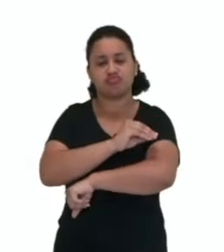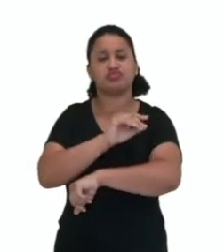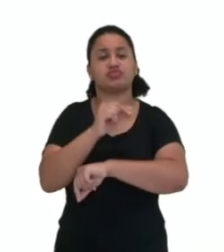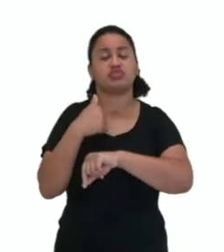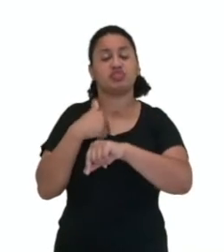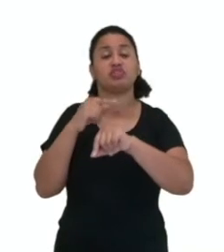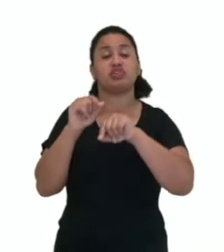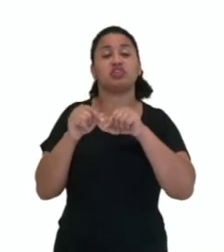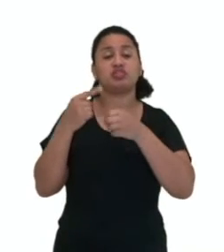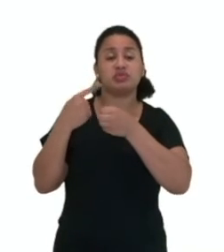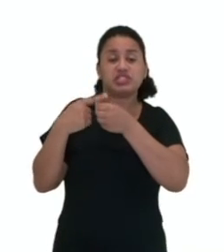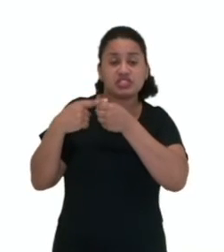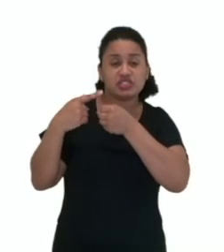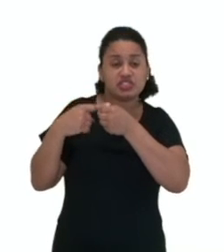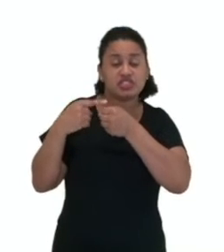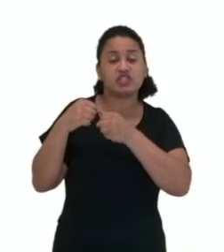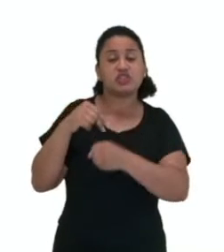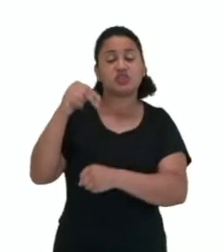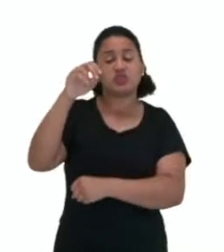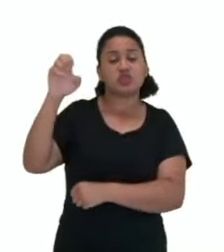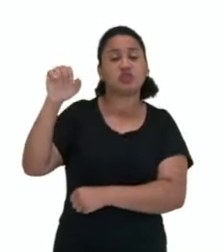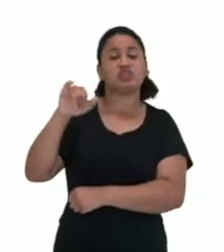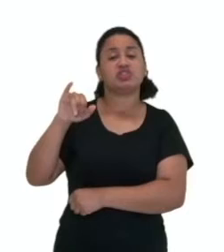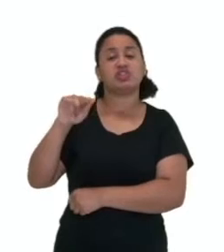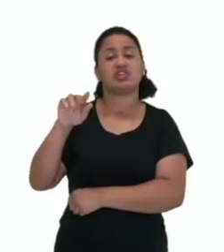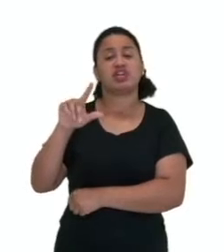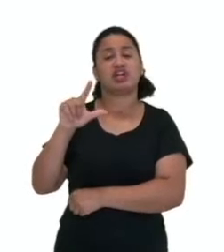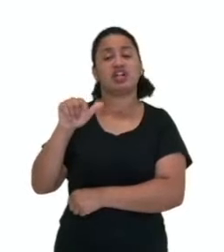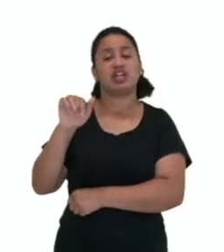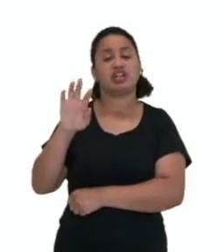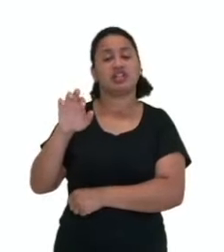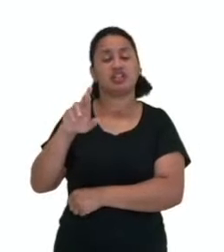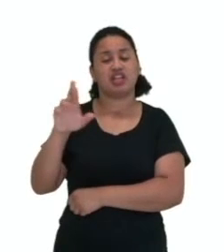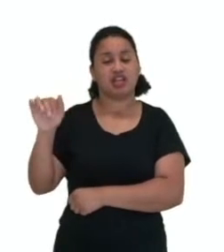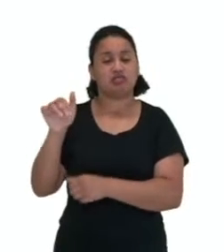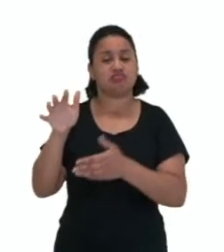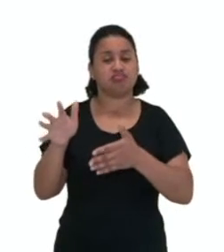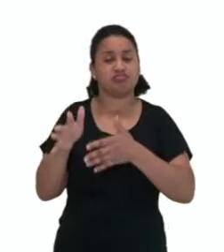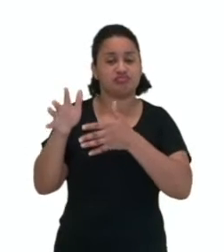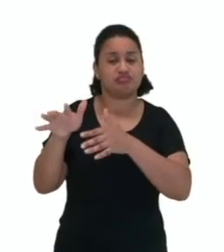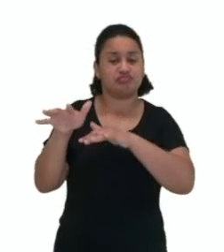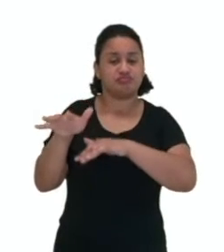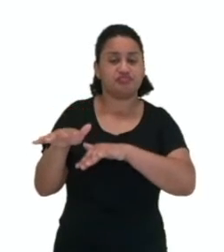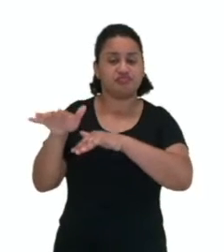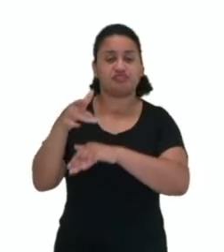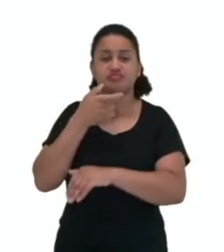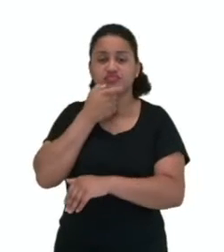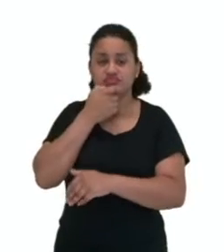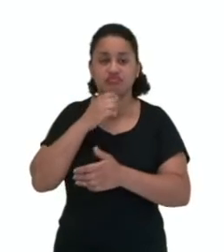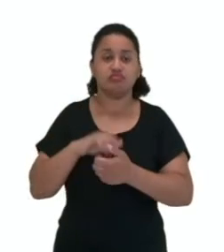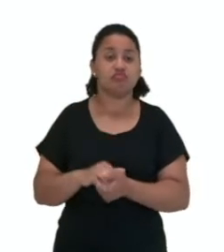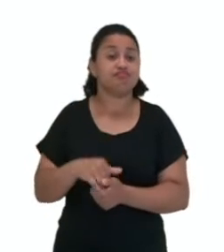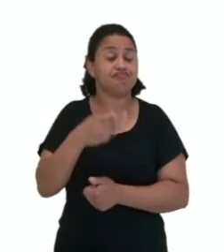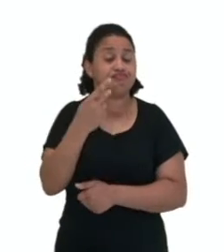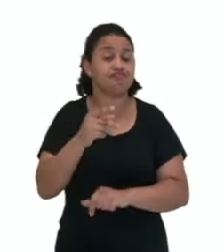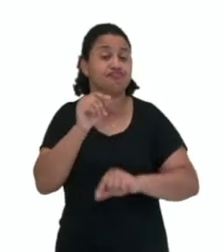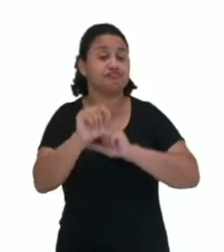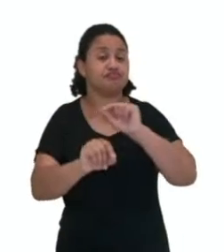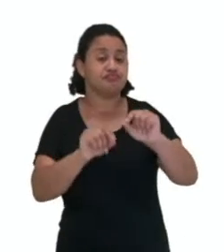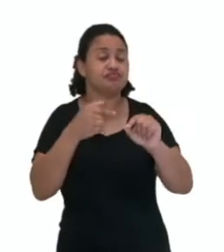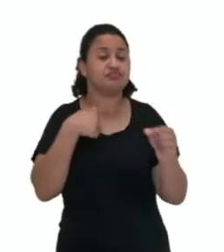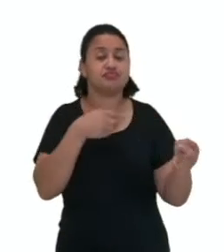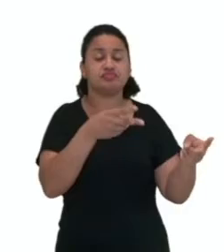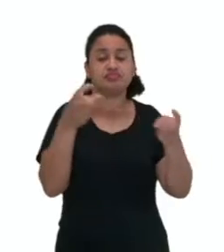da Inglaterra, que eles se organizaram exatamente para conseguir melhores benefícios. No nosso país, nós vemos que